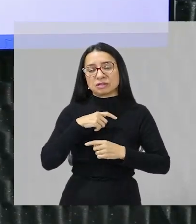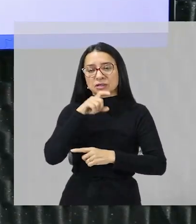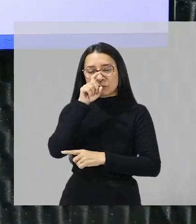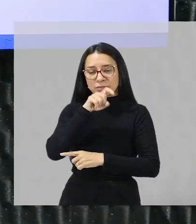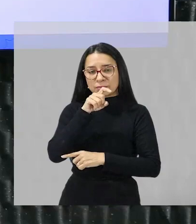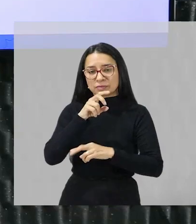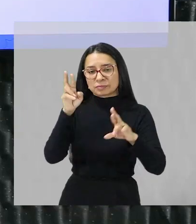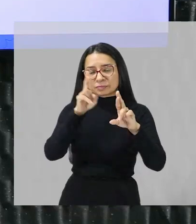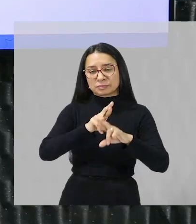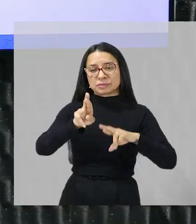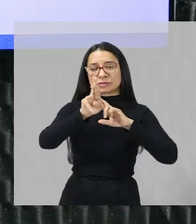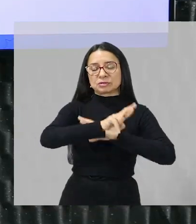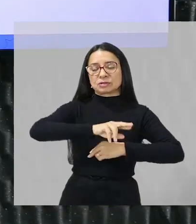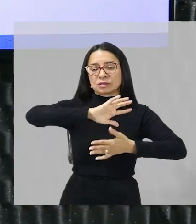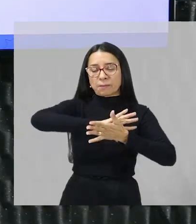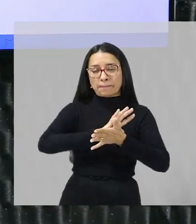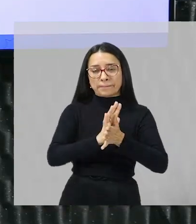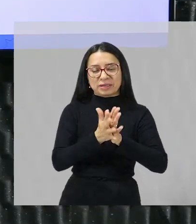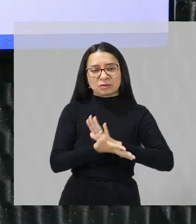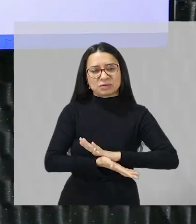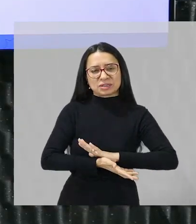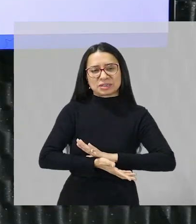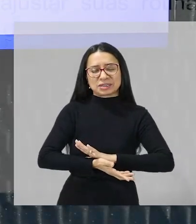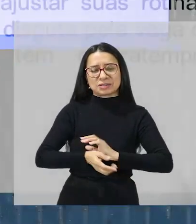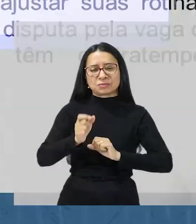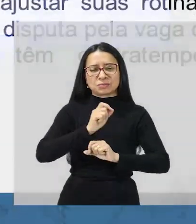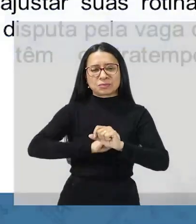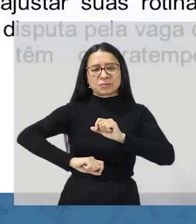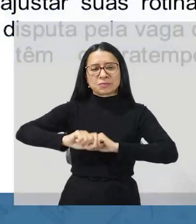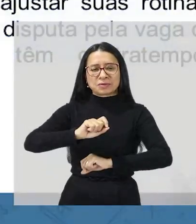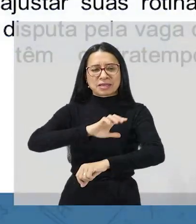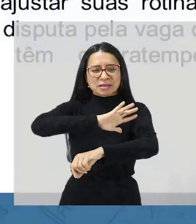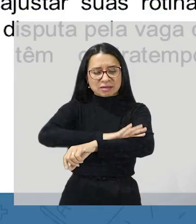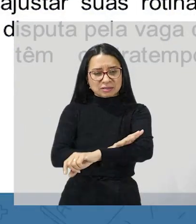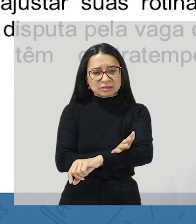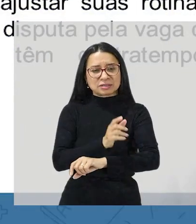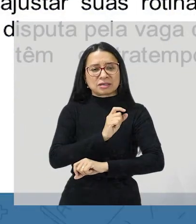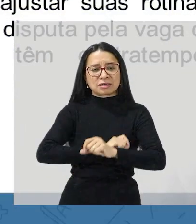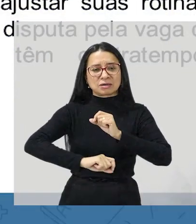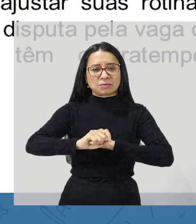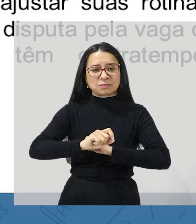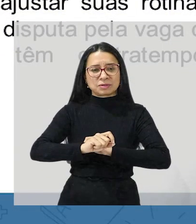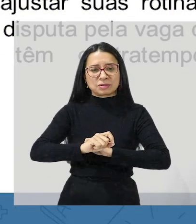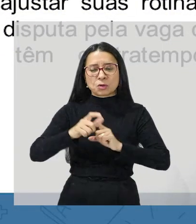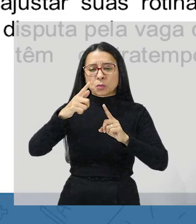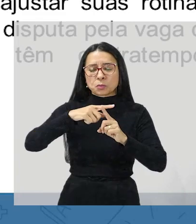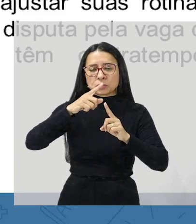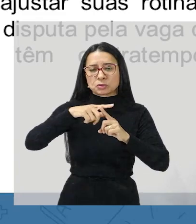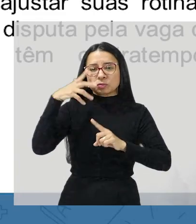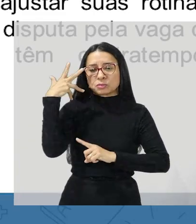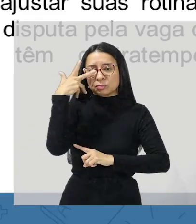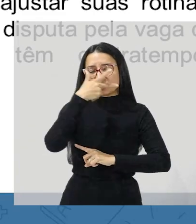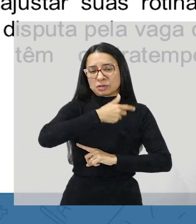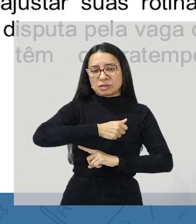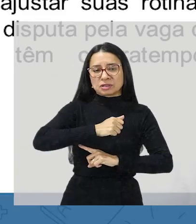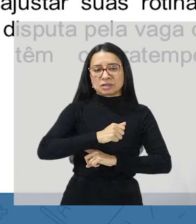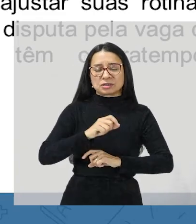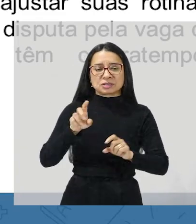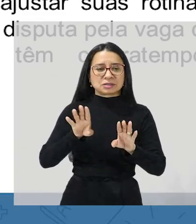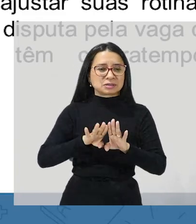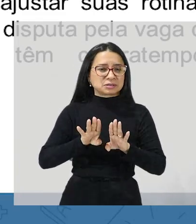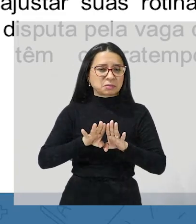social evidenciado na charge, que problema é esse? A desigualdade de gênero no mercado de trabalho. É o tema da